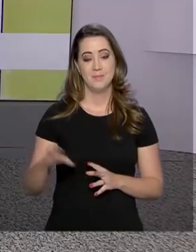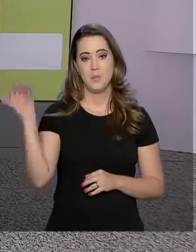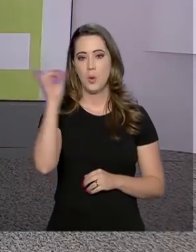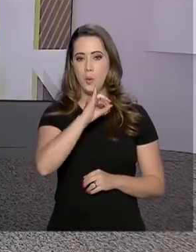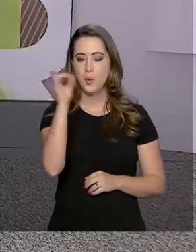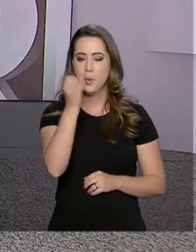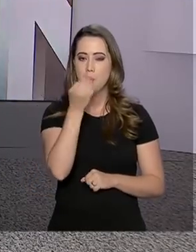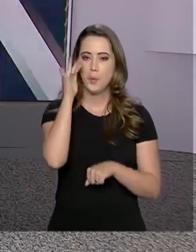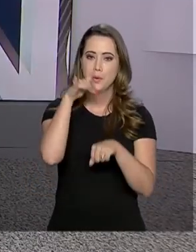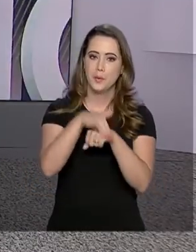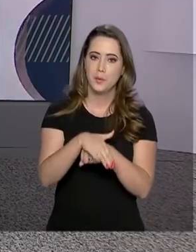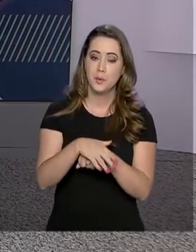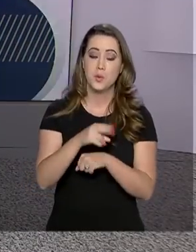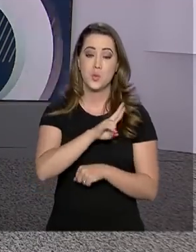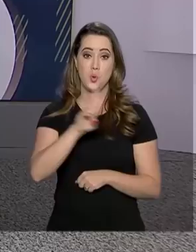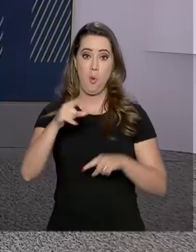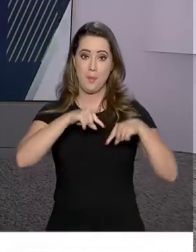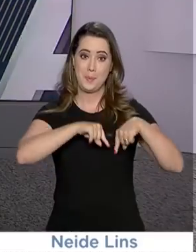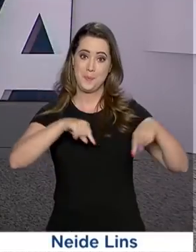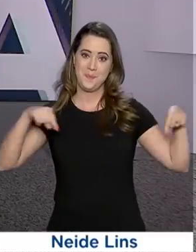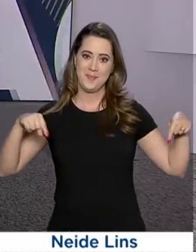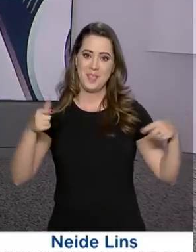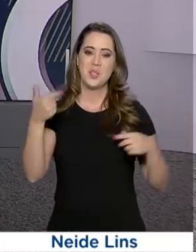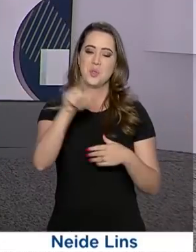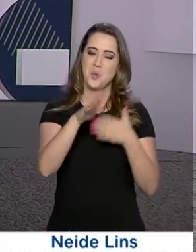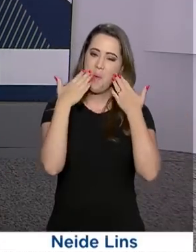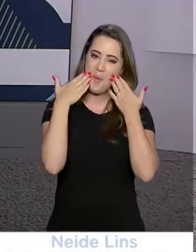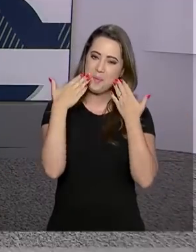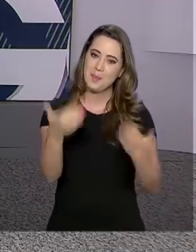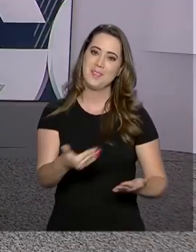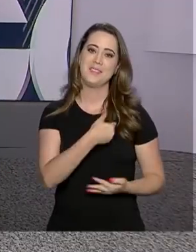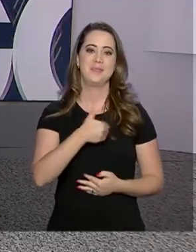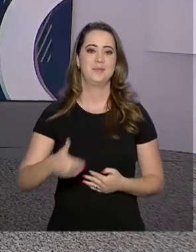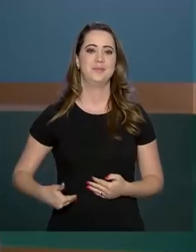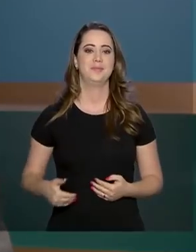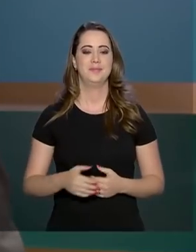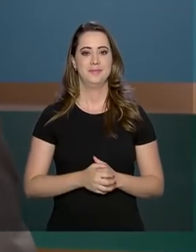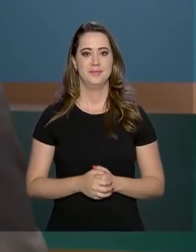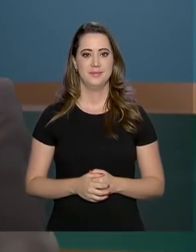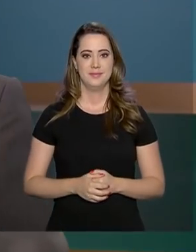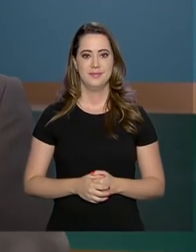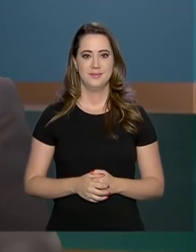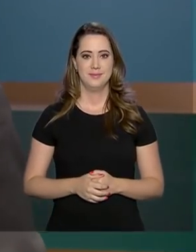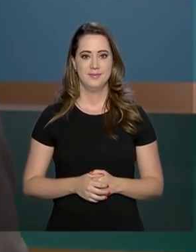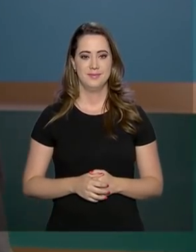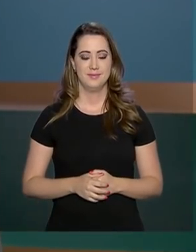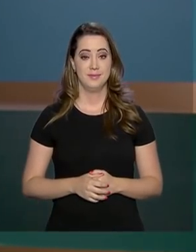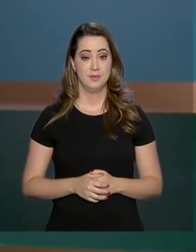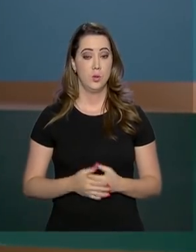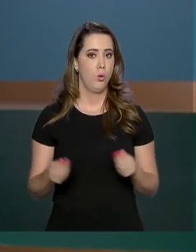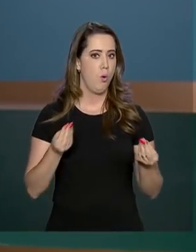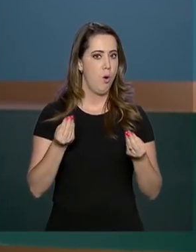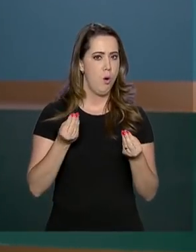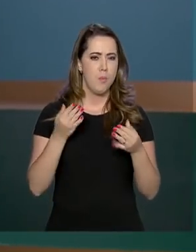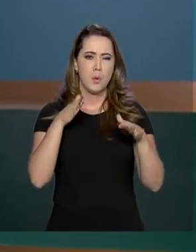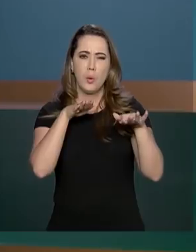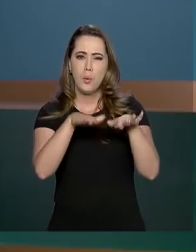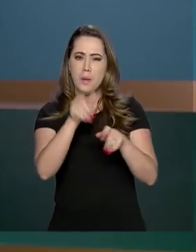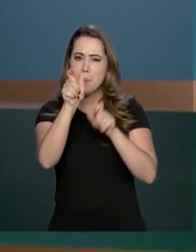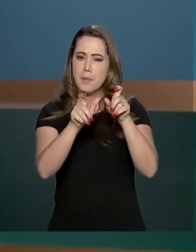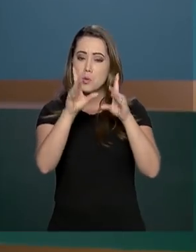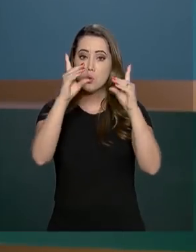Olá, boa noite. Eu sou Roberto Camargo e estamos de volta com o Governo Agora. Como incluir pessoas com